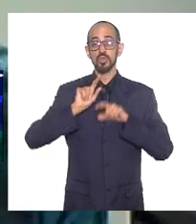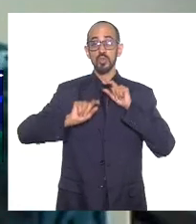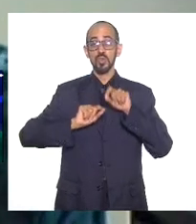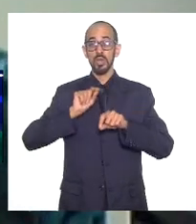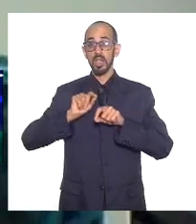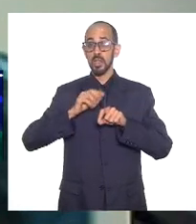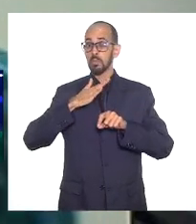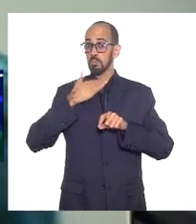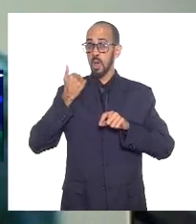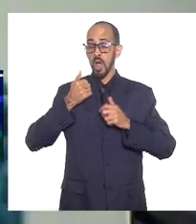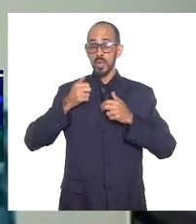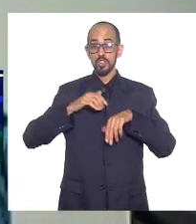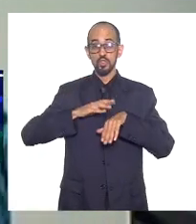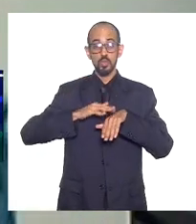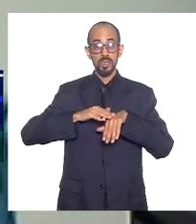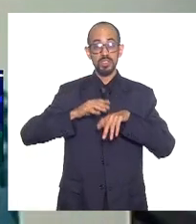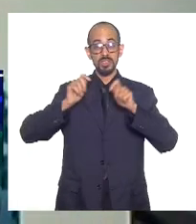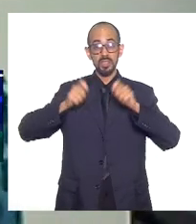causas evitáveis.